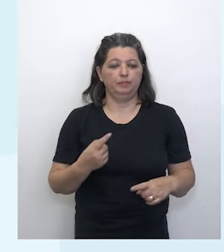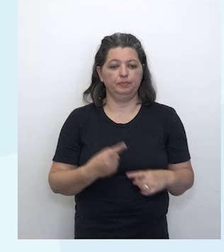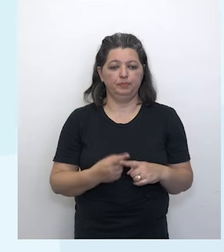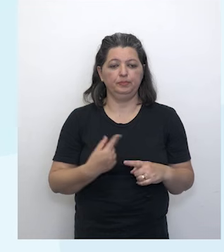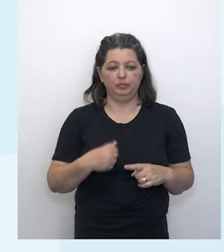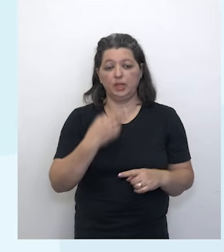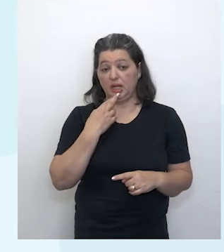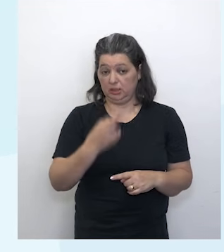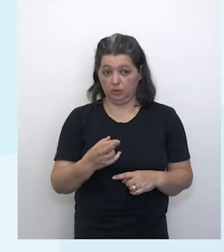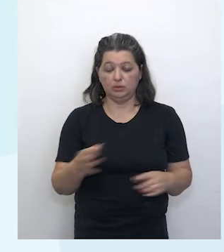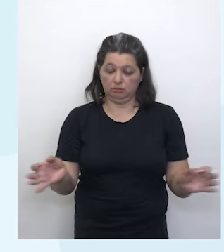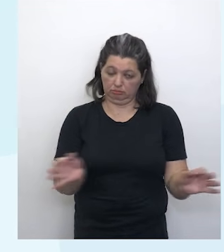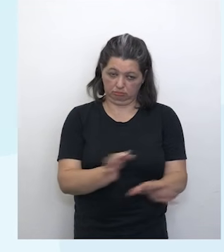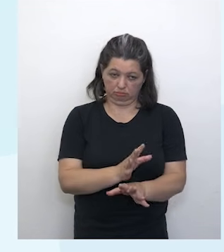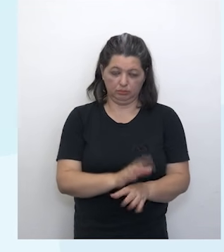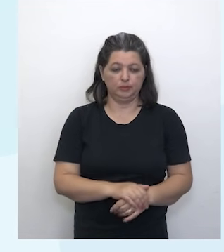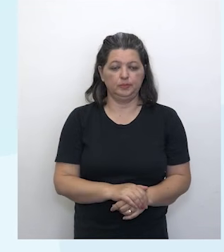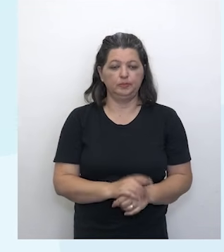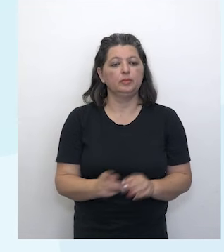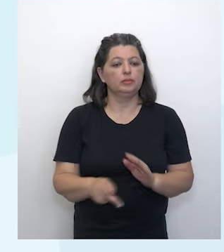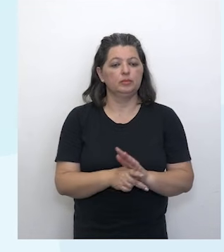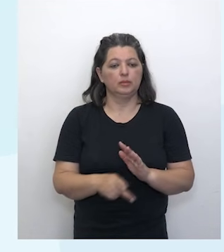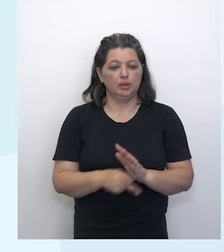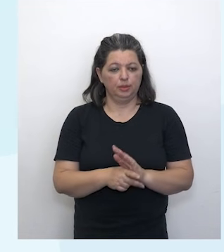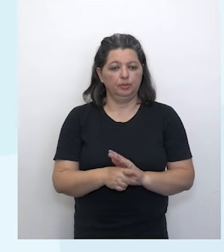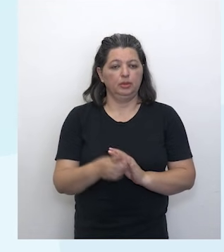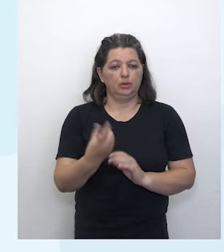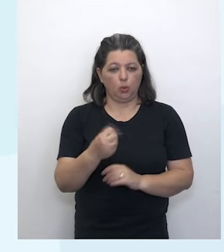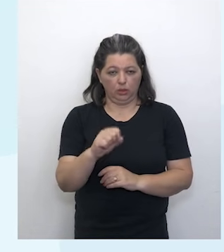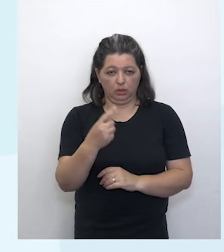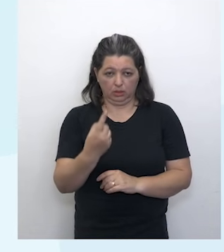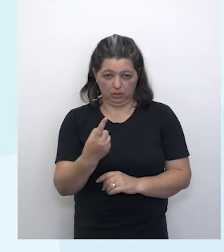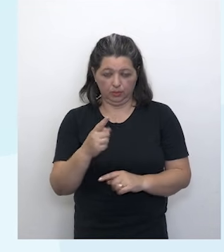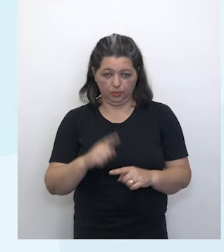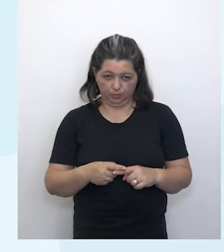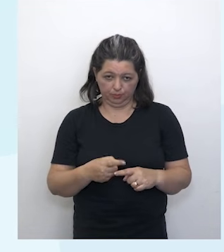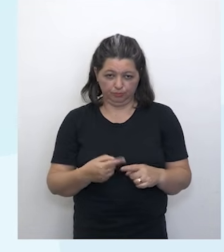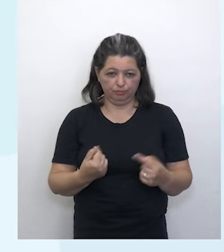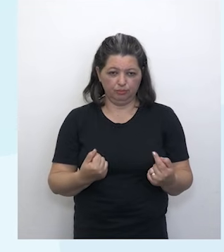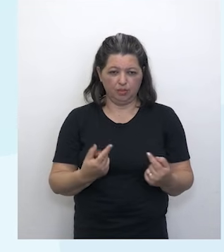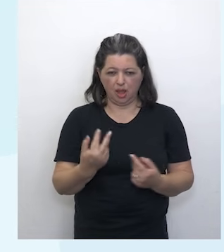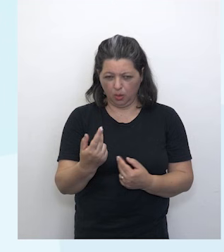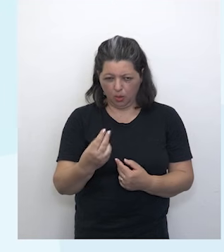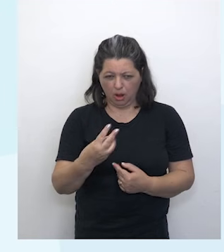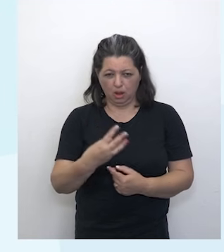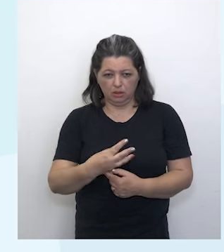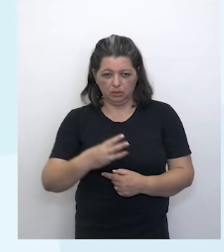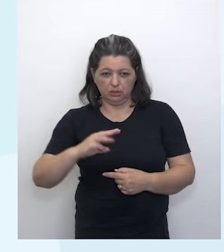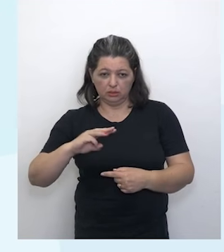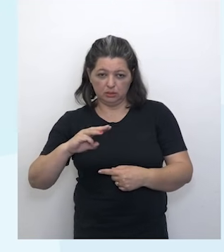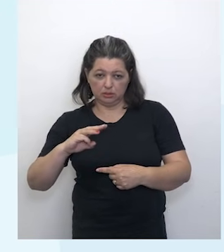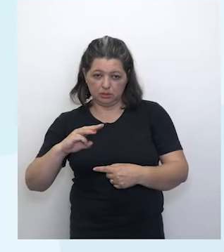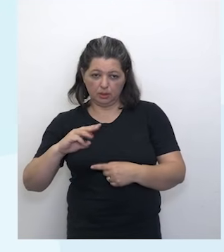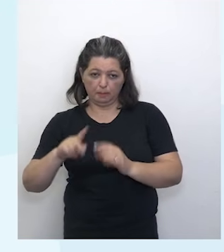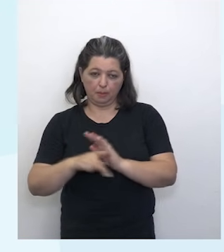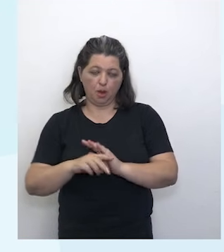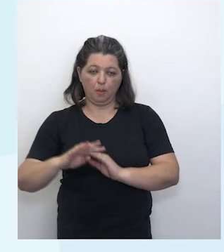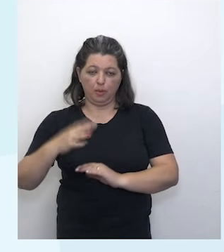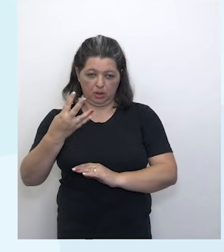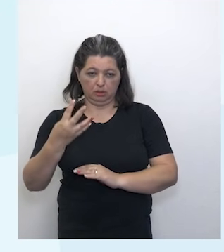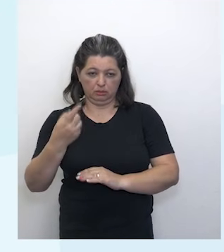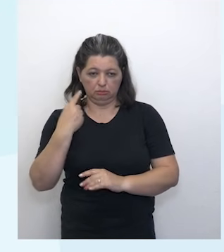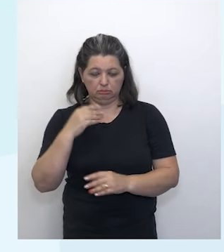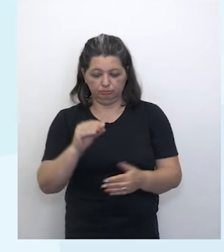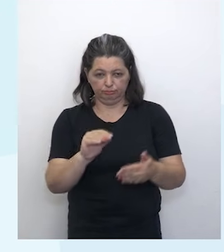esse o resultado, tá certo? Achei a raiz quarta de 81. O 81 é a mesma coisa que 3 elevado à quarta, portanto, eu coloquei ele